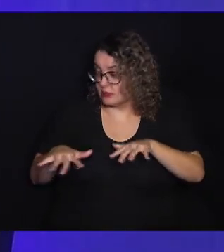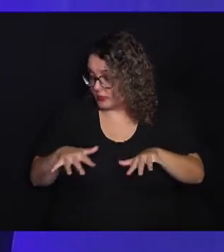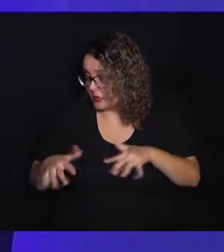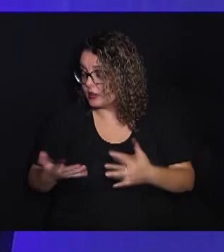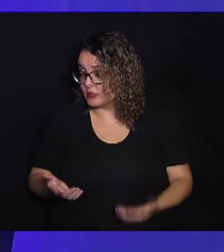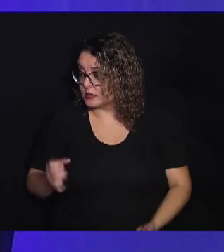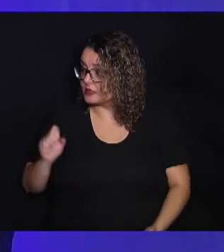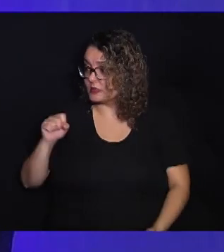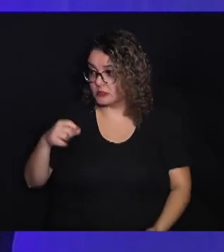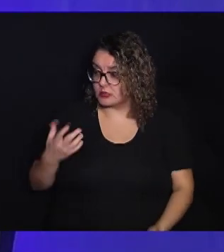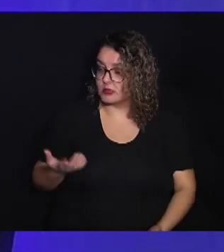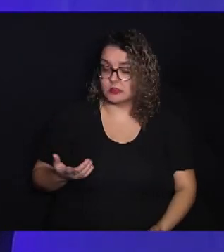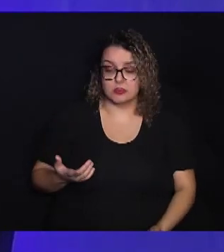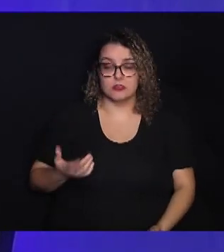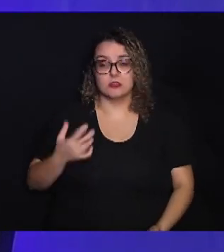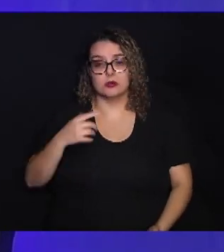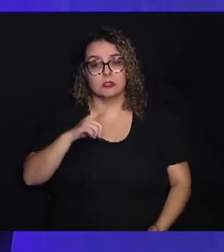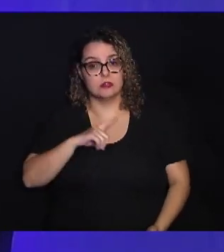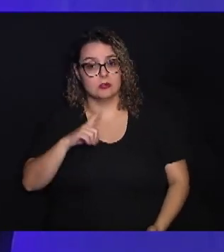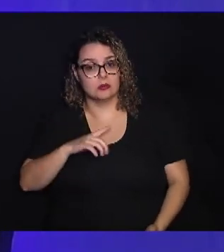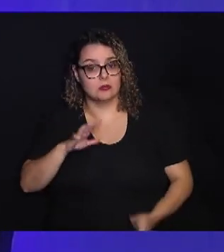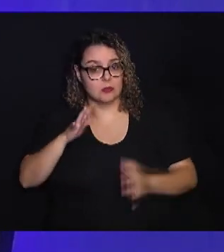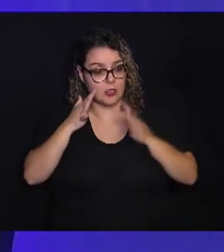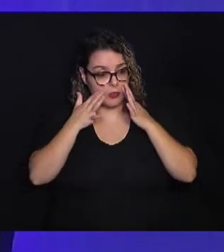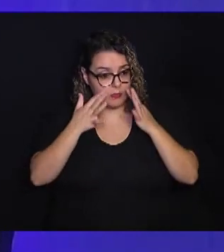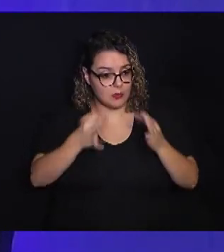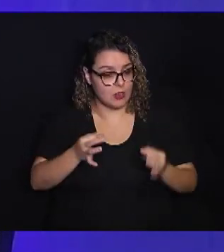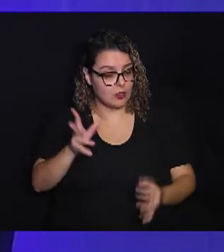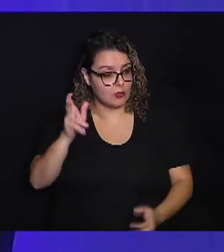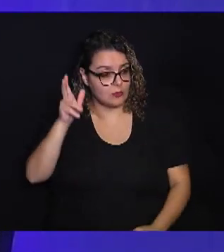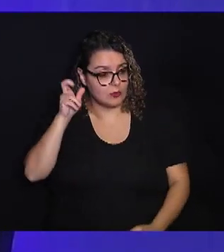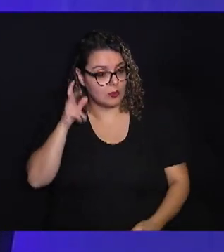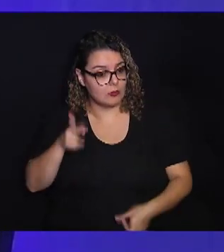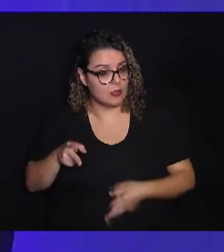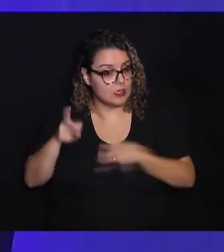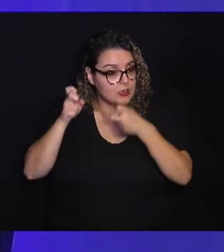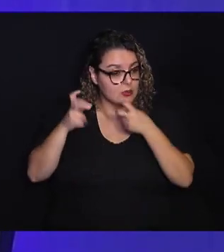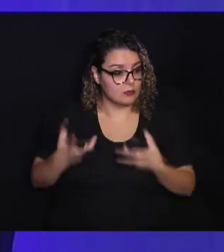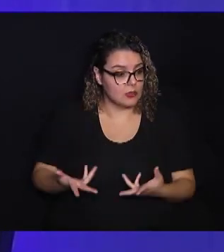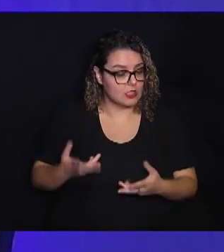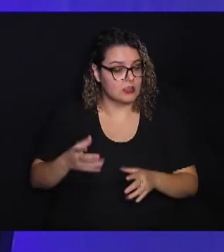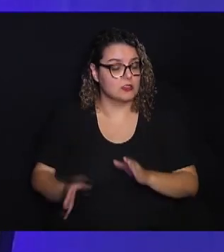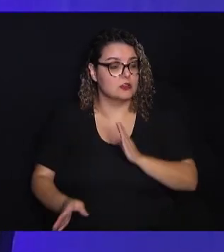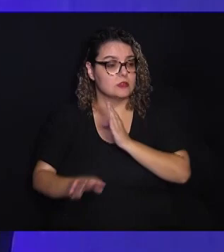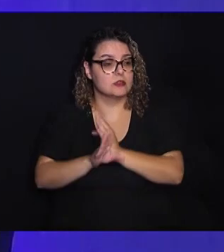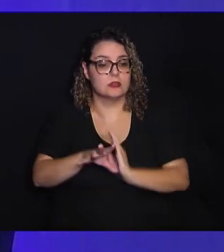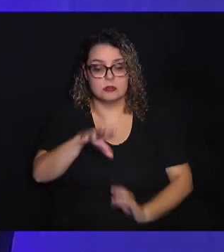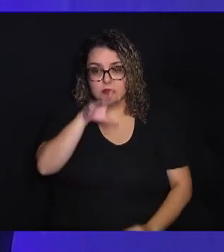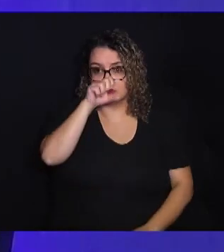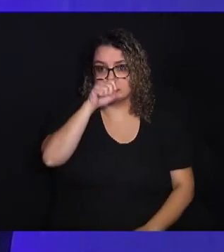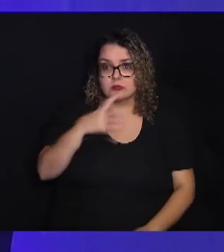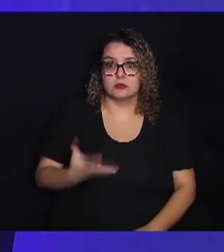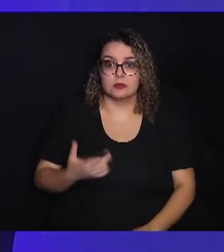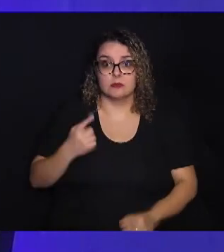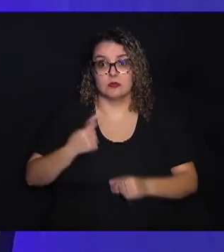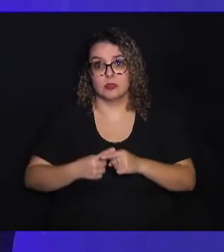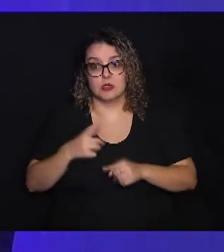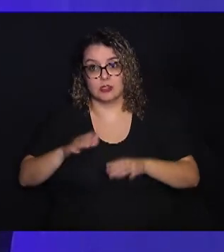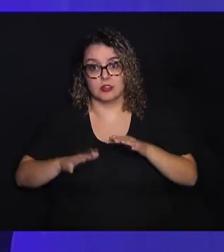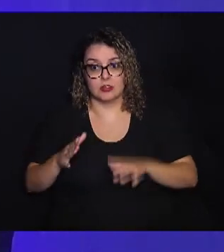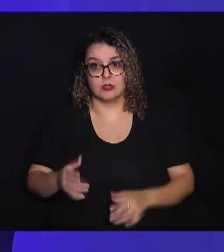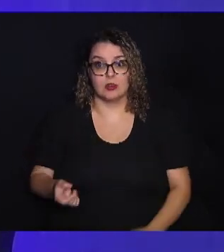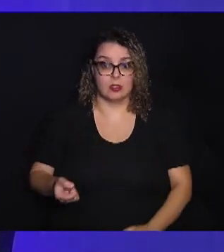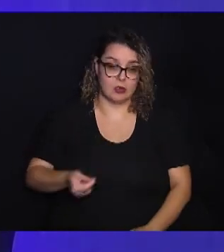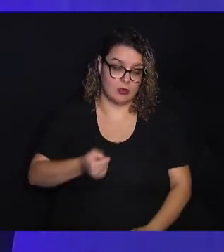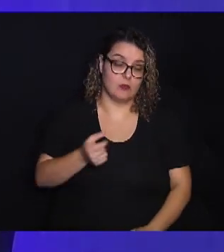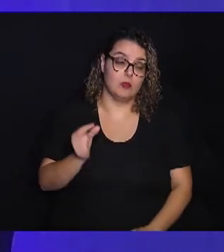Sim. Então, assim, de uma concentração, de você ouvir o som, né? De identificar cheiro, porque às vezes, há pouco tempo também que